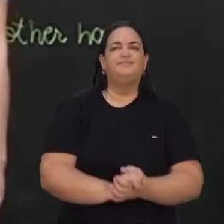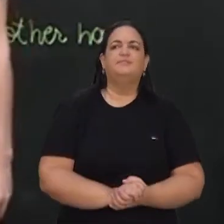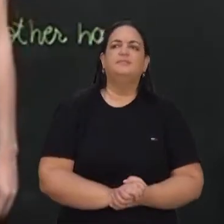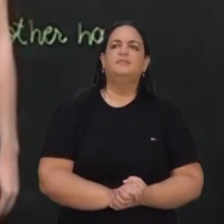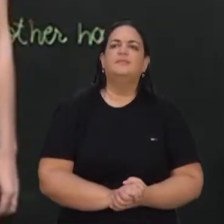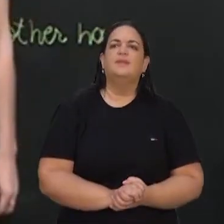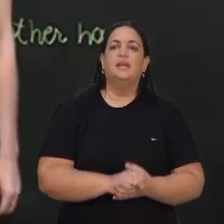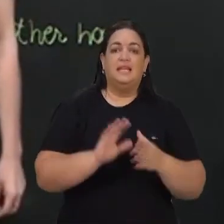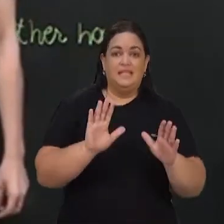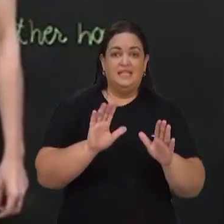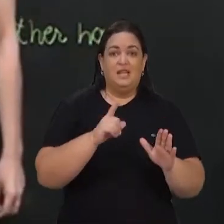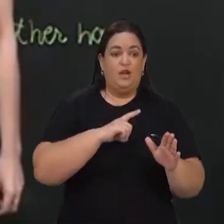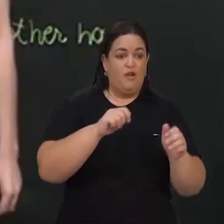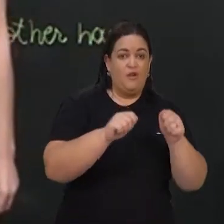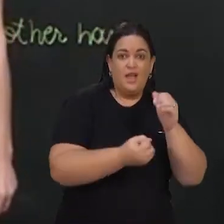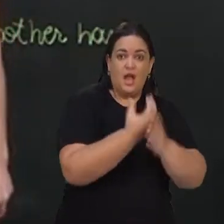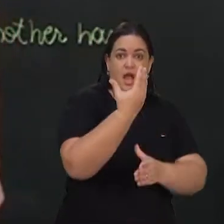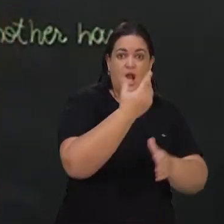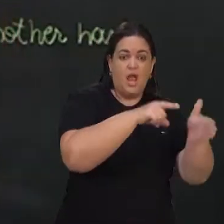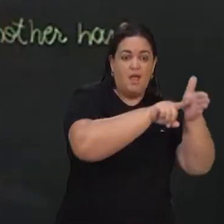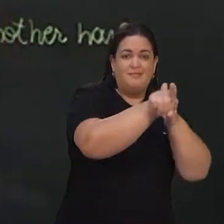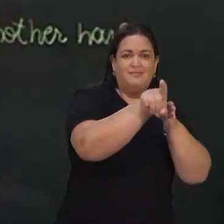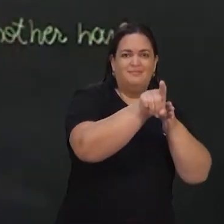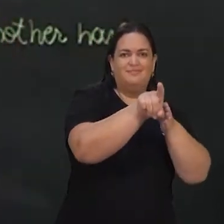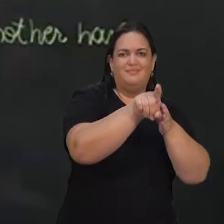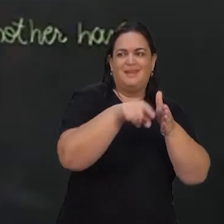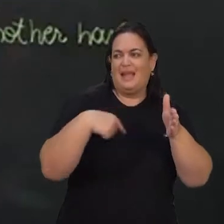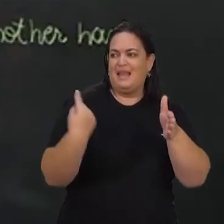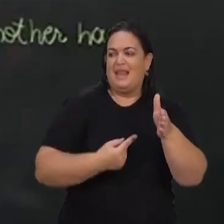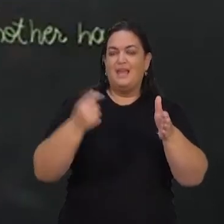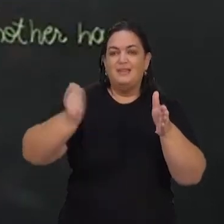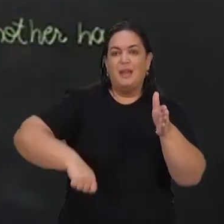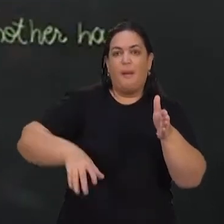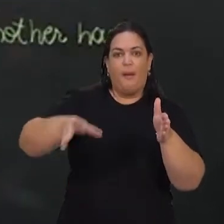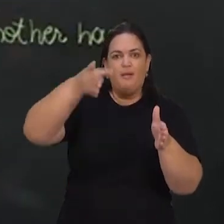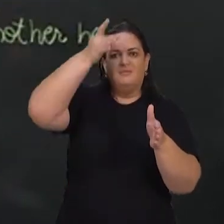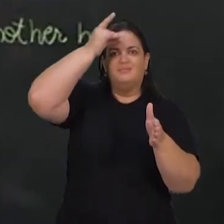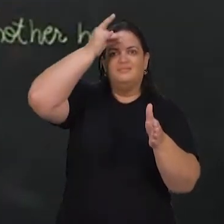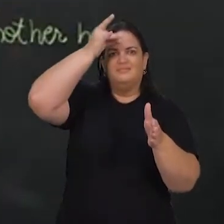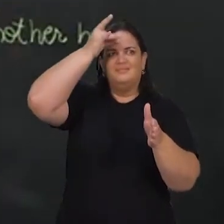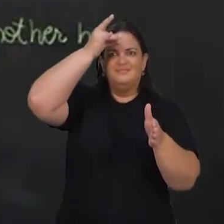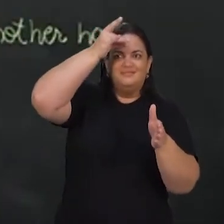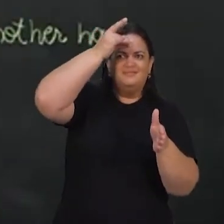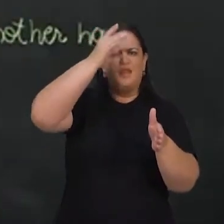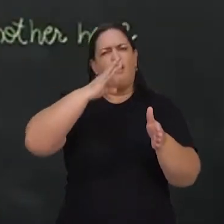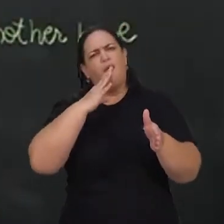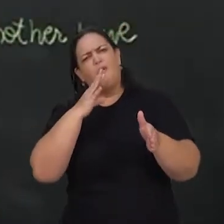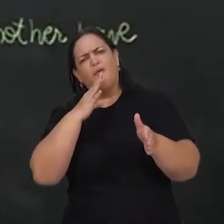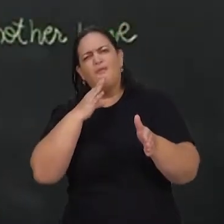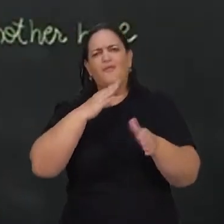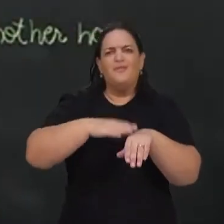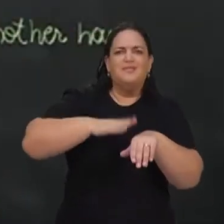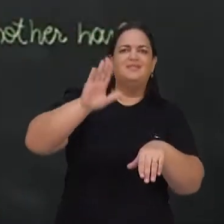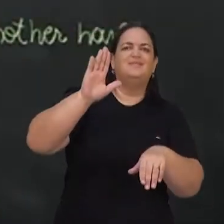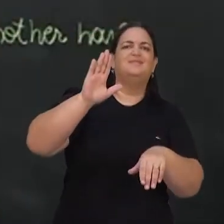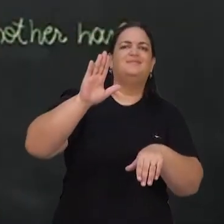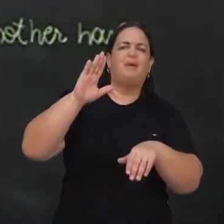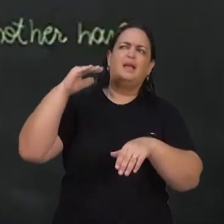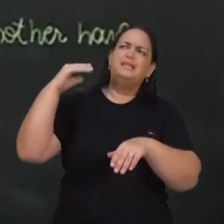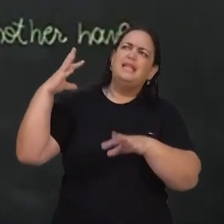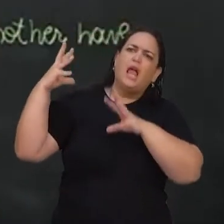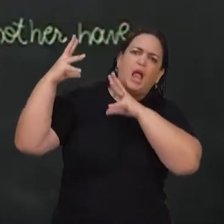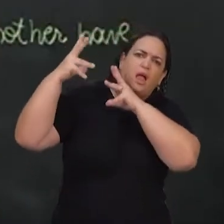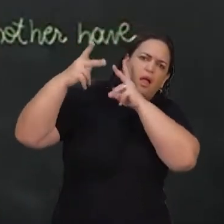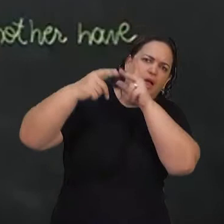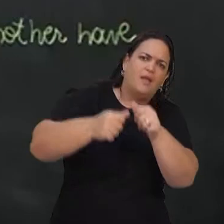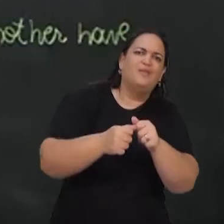aí trouxe essa pergunta para que a gente possa aplicar os conhecimentos que a gente vem adquirindo até aqui e aprender